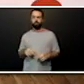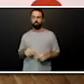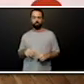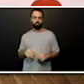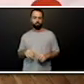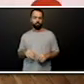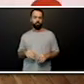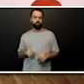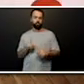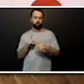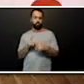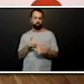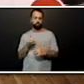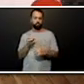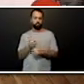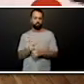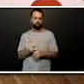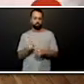Na adição,